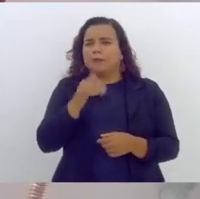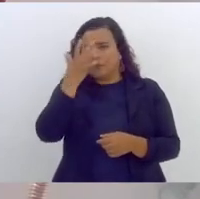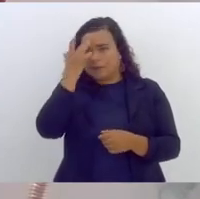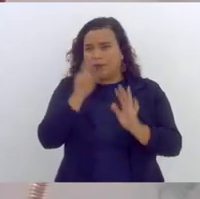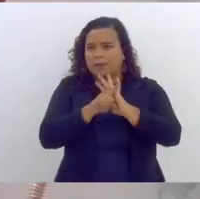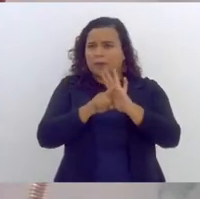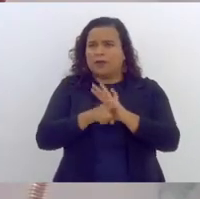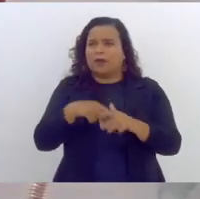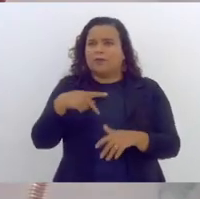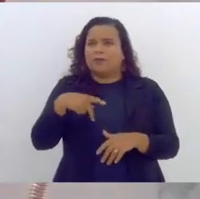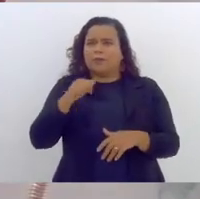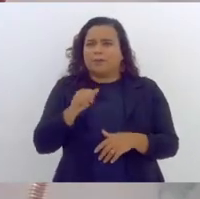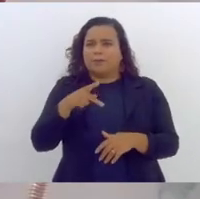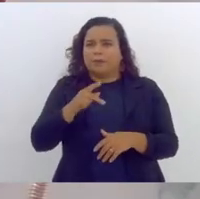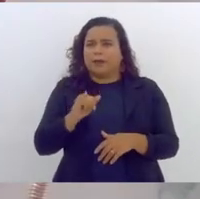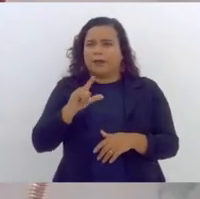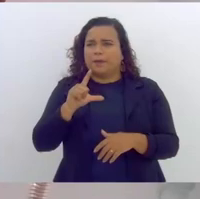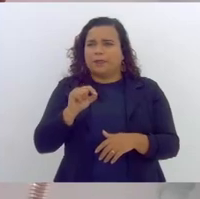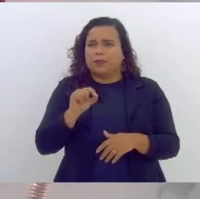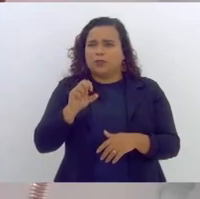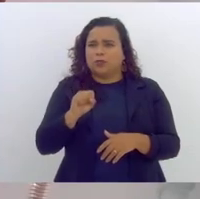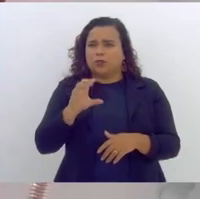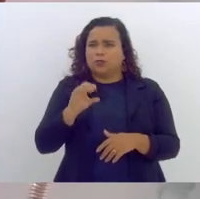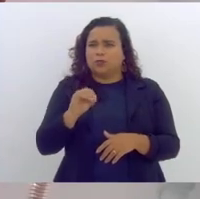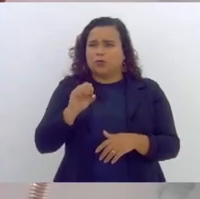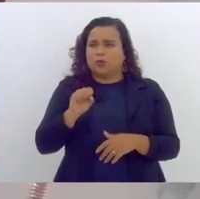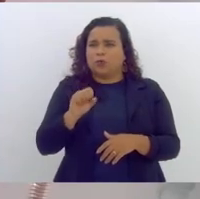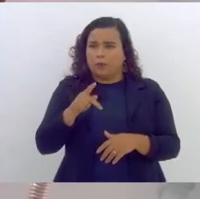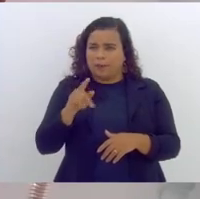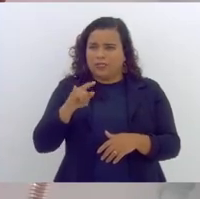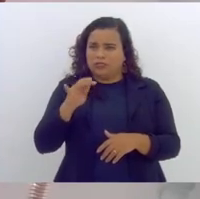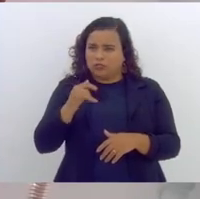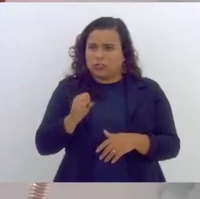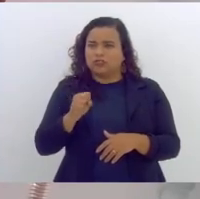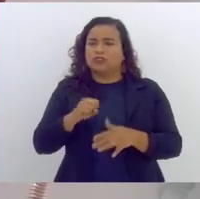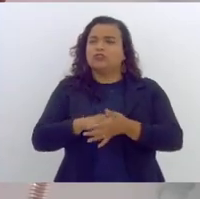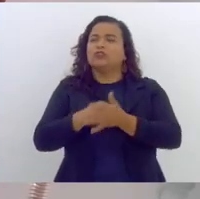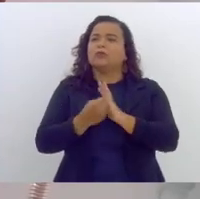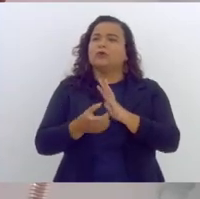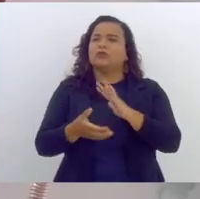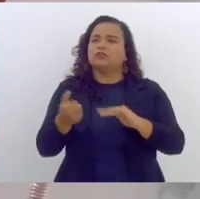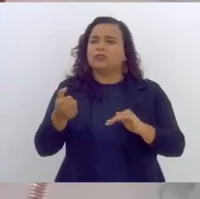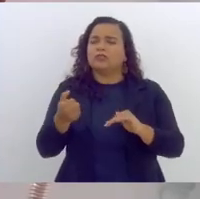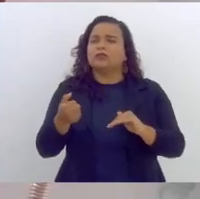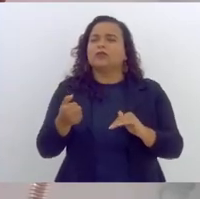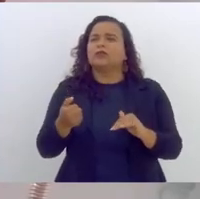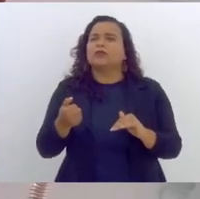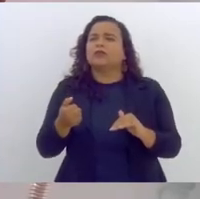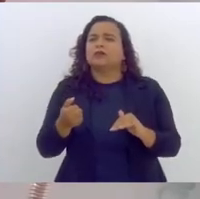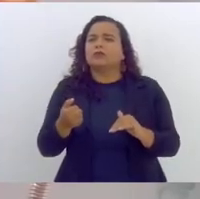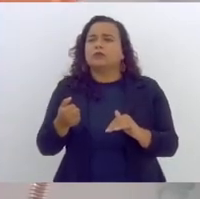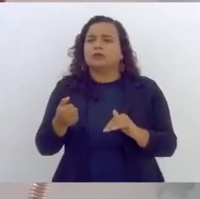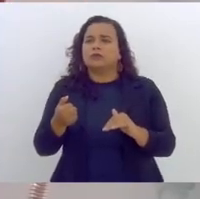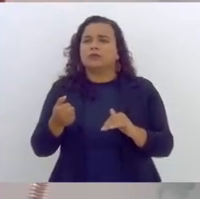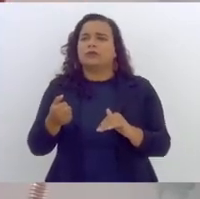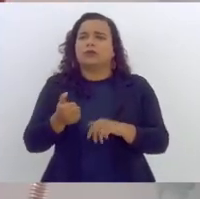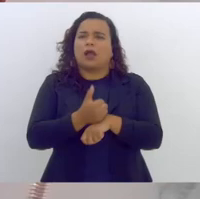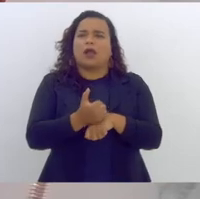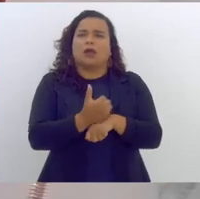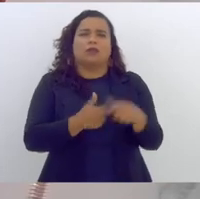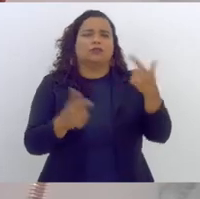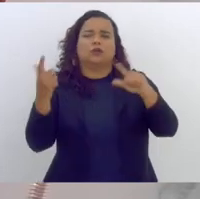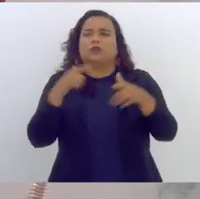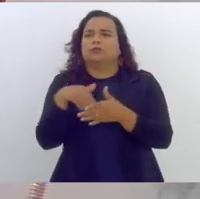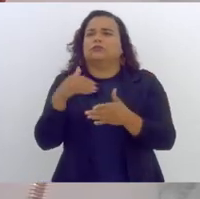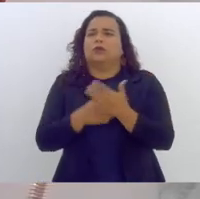papiloscopistas de 2014 em 2019 foram desbloqueadas vagas do regime de recuperação de outras carreiras de outras